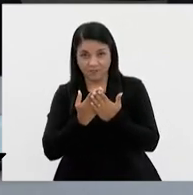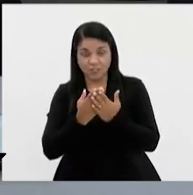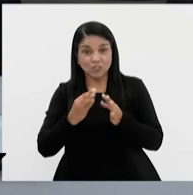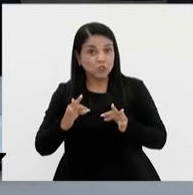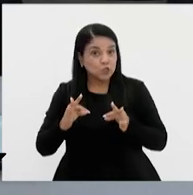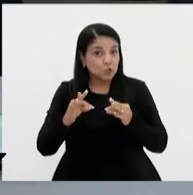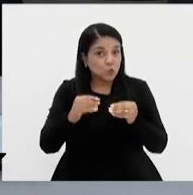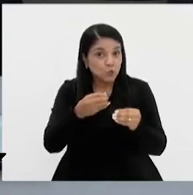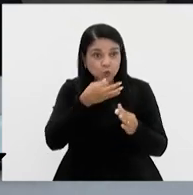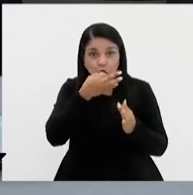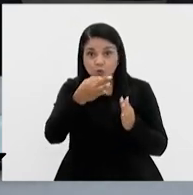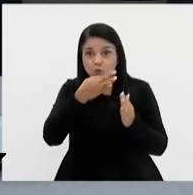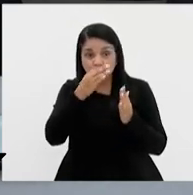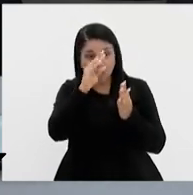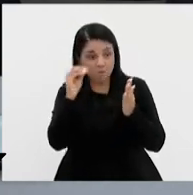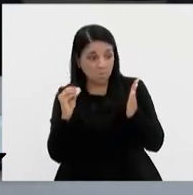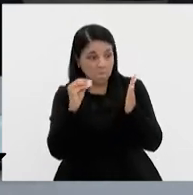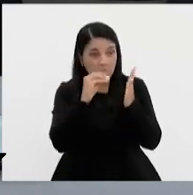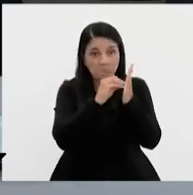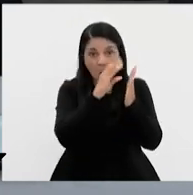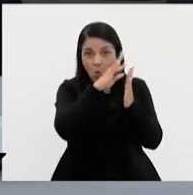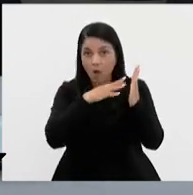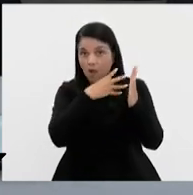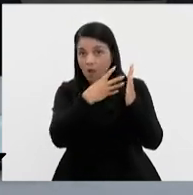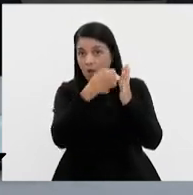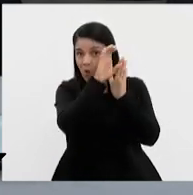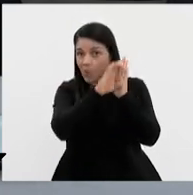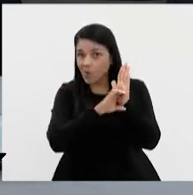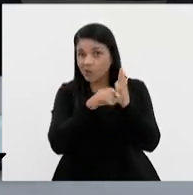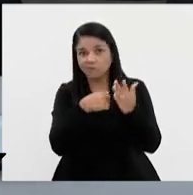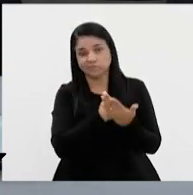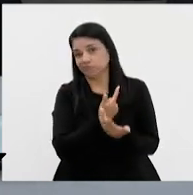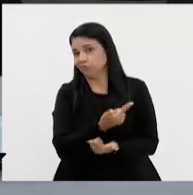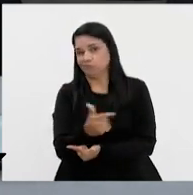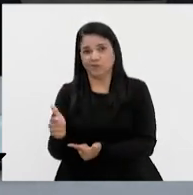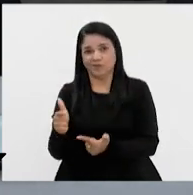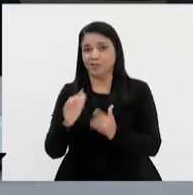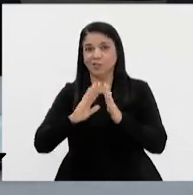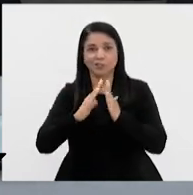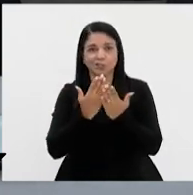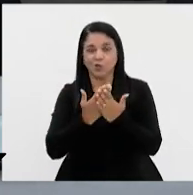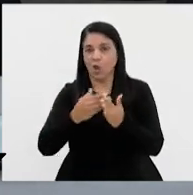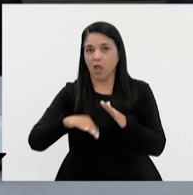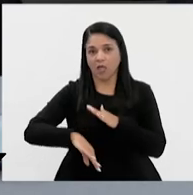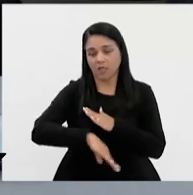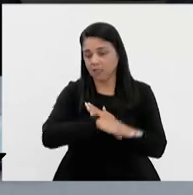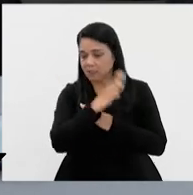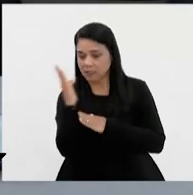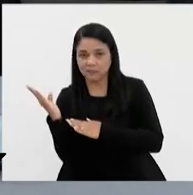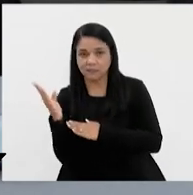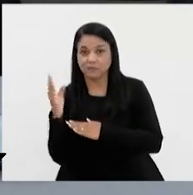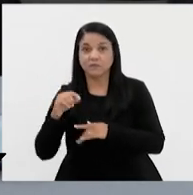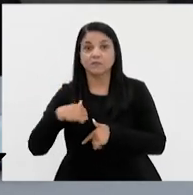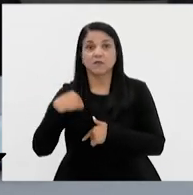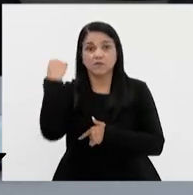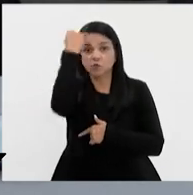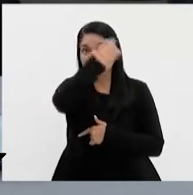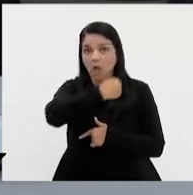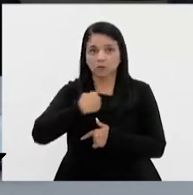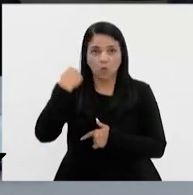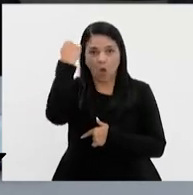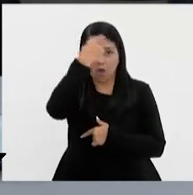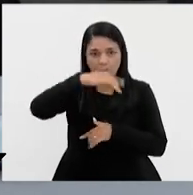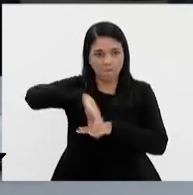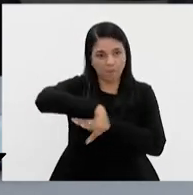sugere for para a grade, não vai ter nem mais escola de tempo integral. Né? Vai ser passa as 24 horas. 24 horas. De